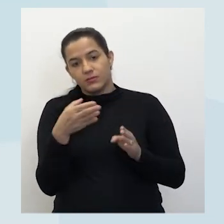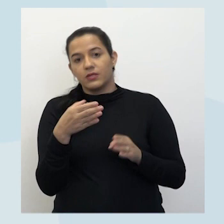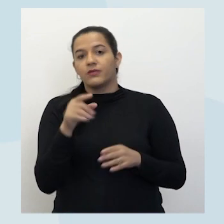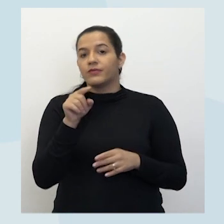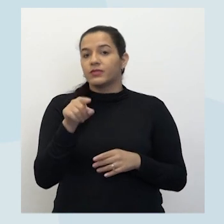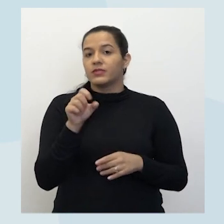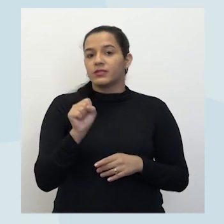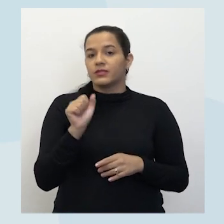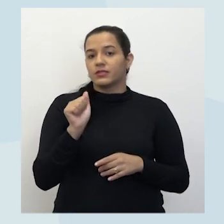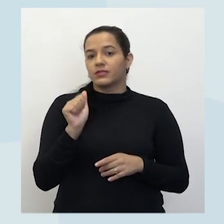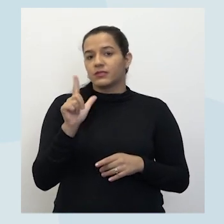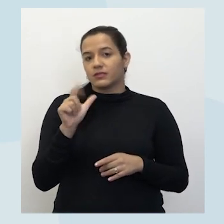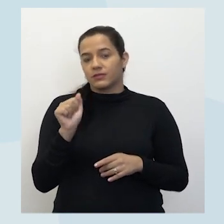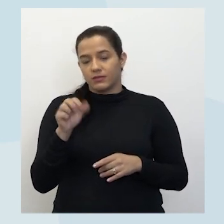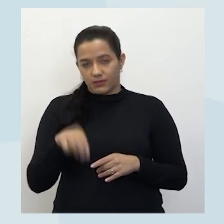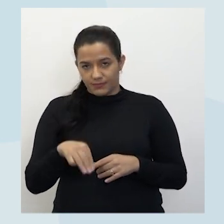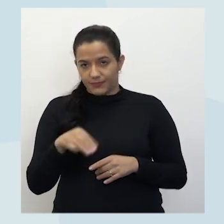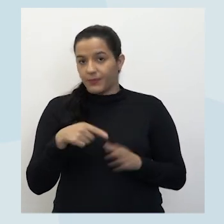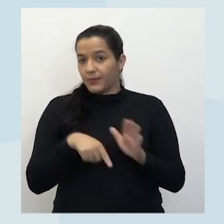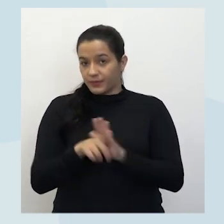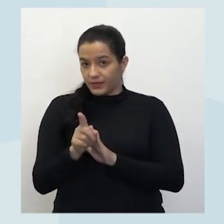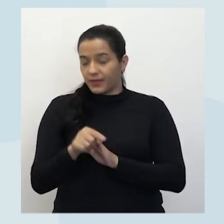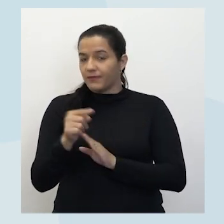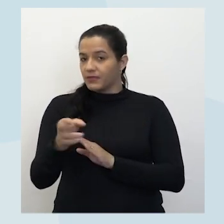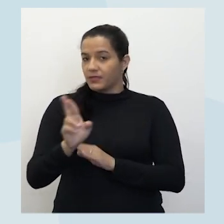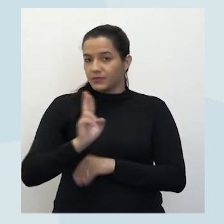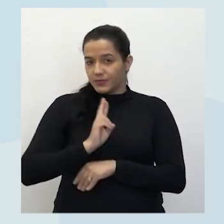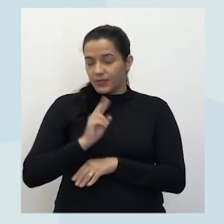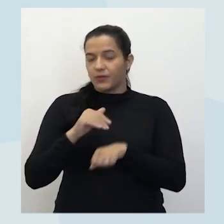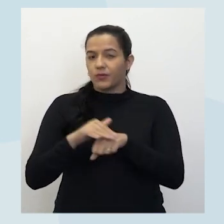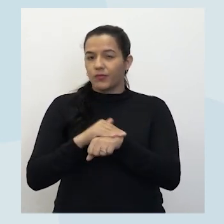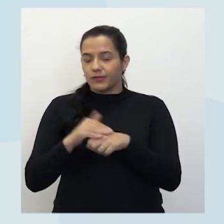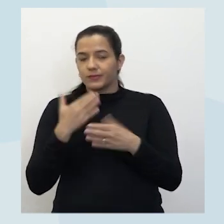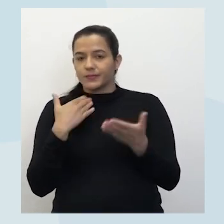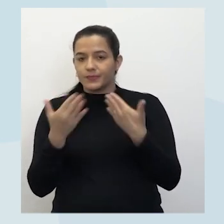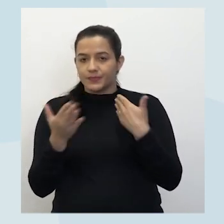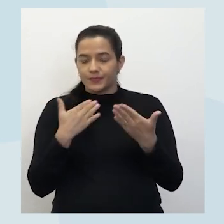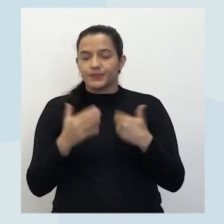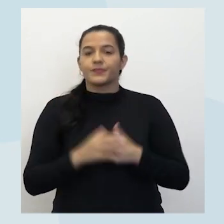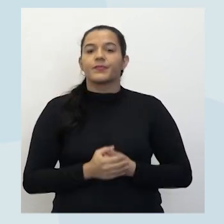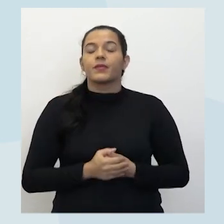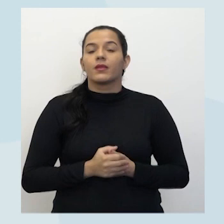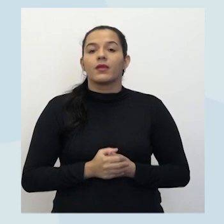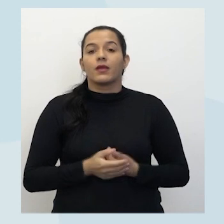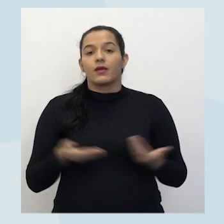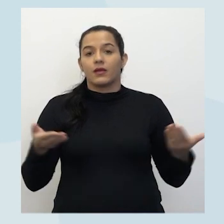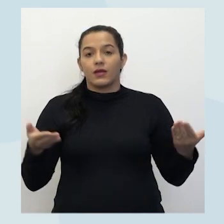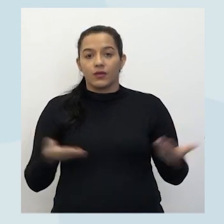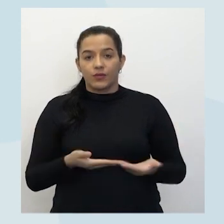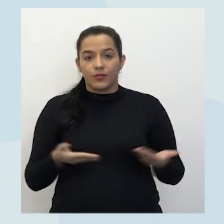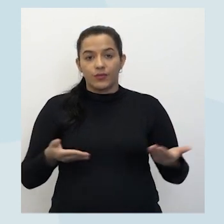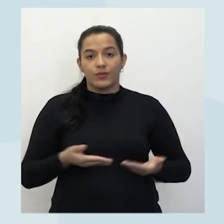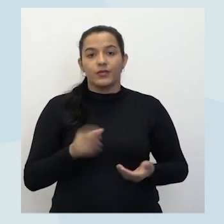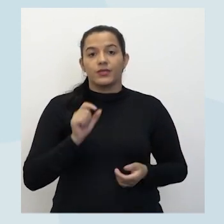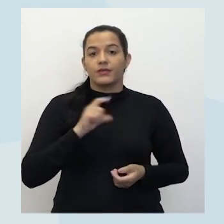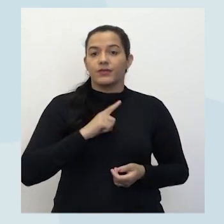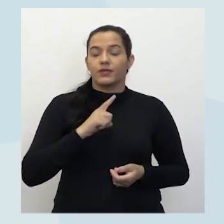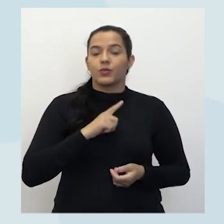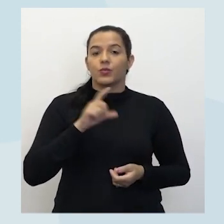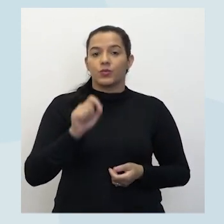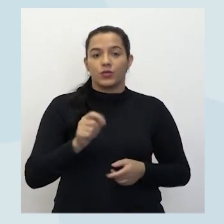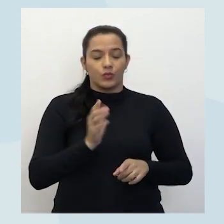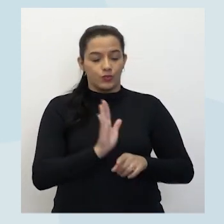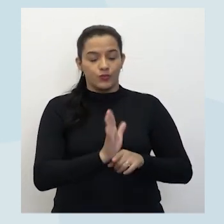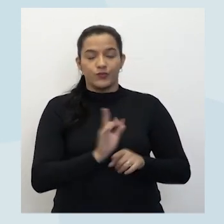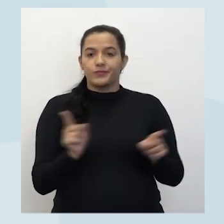eu esperei a resposta de vocês, né? E conversamos um pouquinho aqui a partir da resposta de vocês. Agora eu gostaria que vocês assistissem a este vídeo, é um vídeo